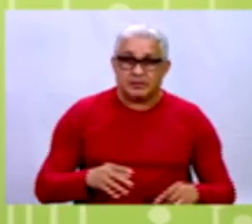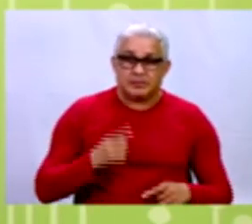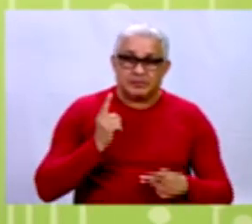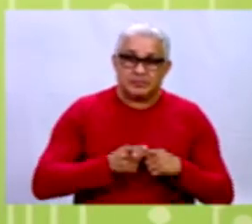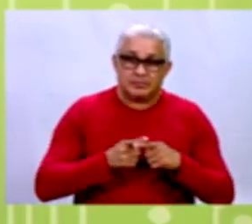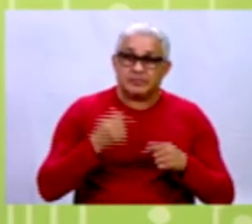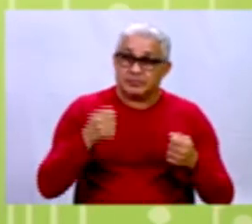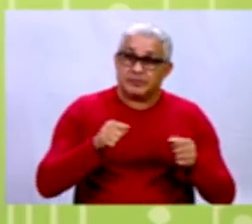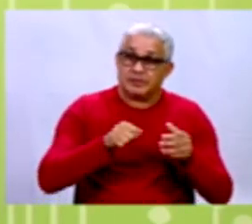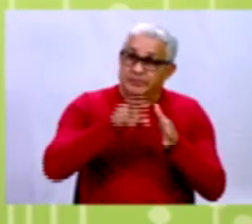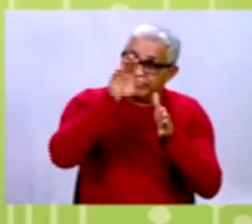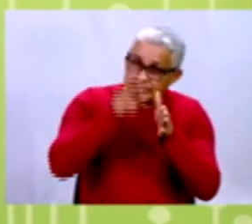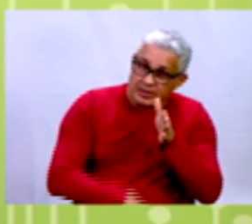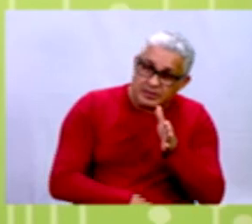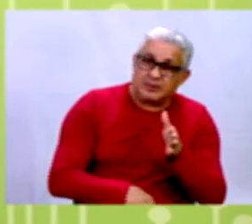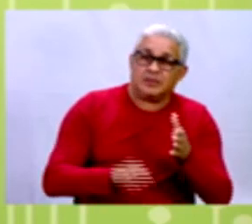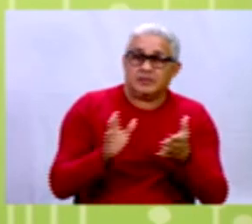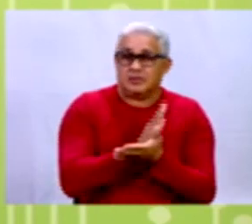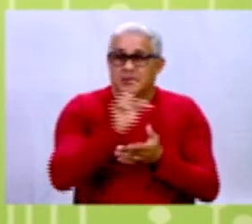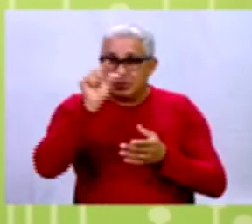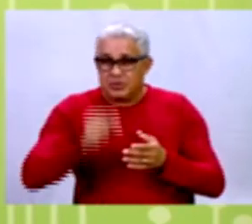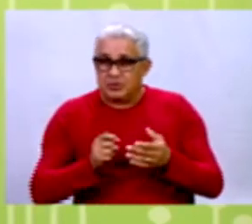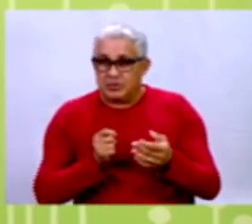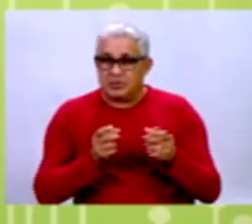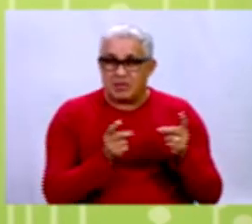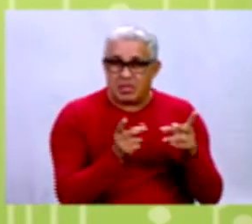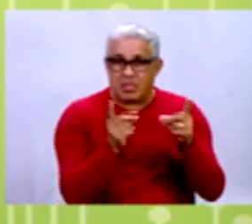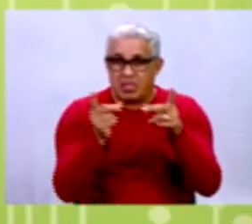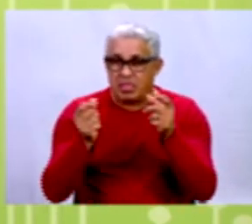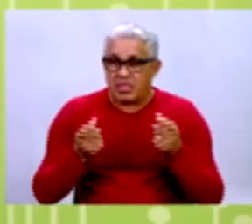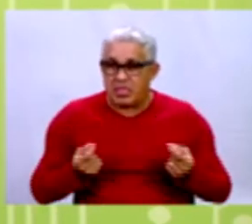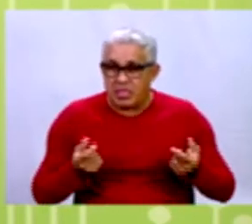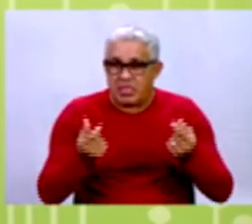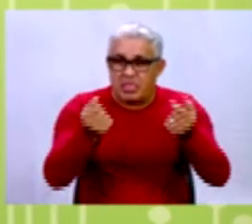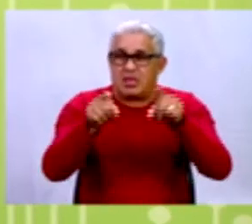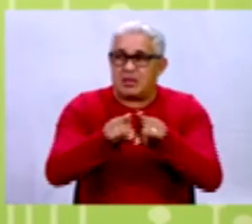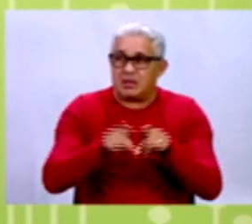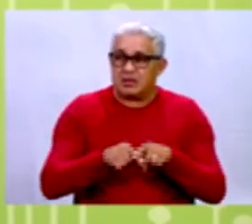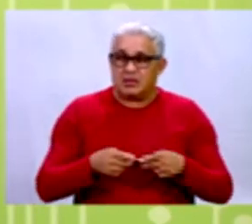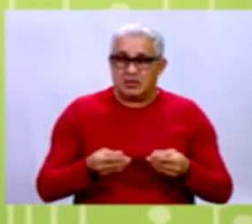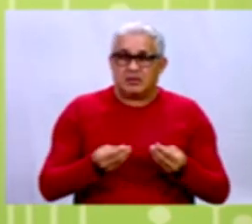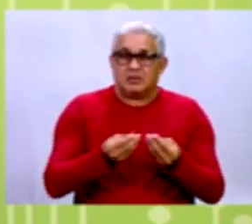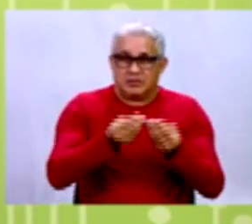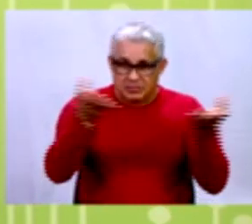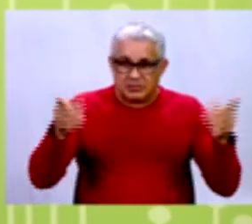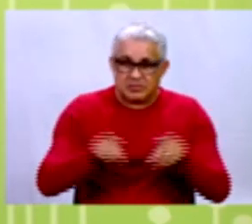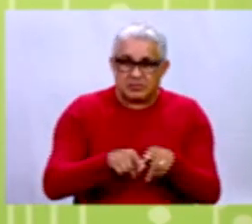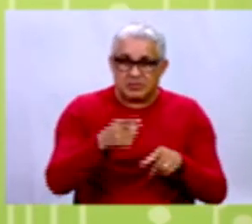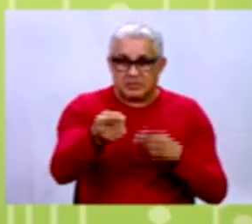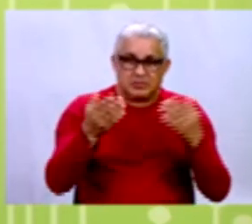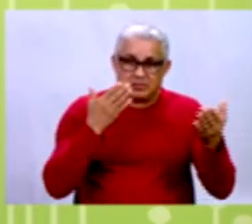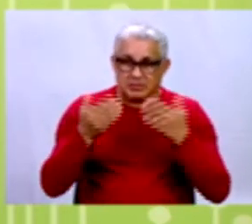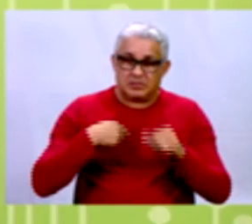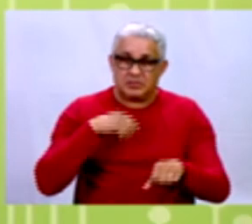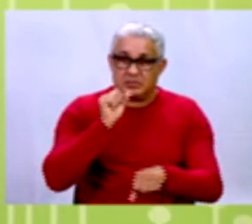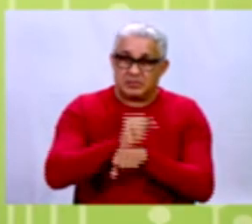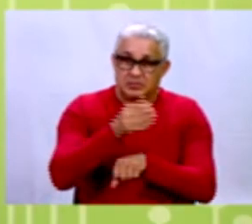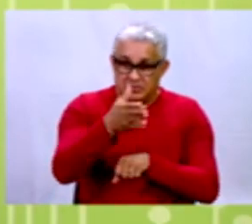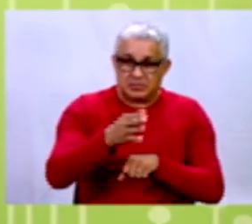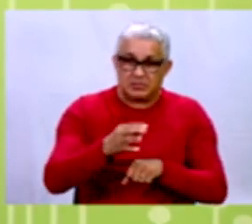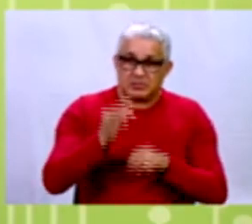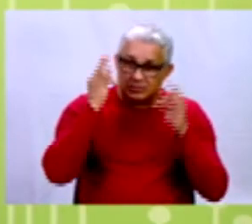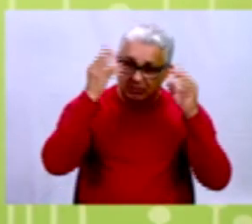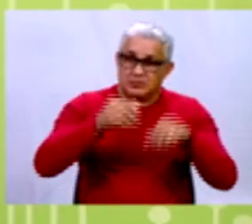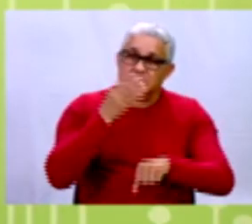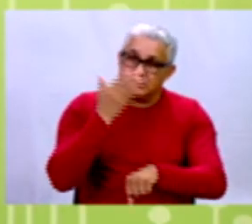ter reduzido alguma conta ou feito alguma coisa, tá? Então, eu vou deixar isso para vocês darem uma analisada. E eu espero que todos